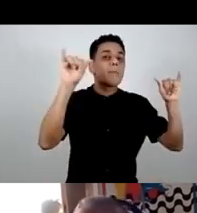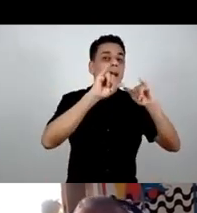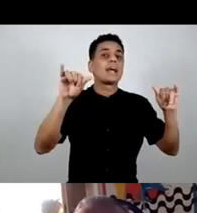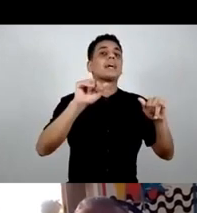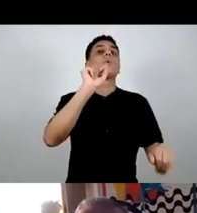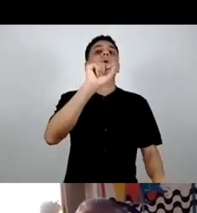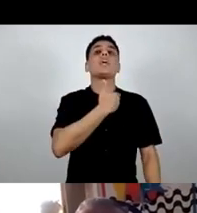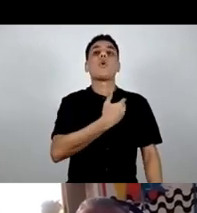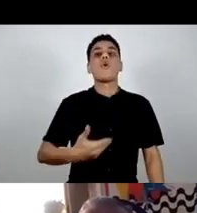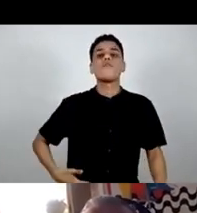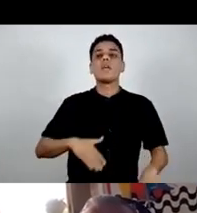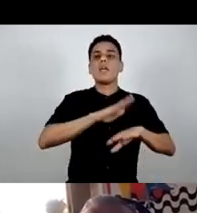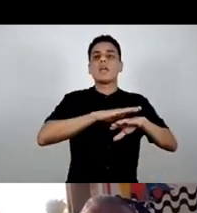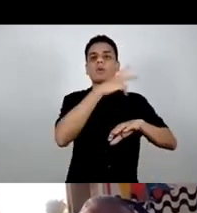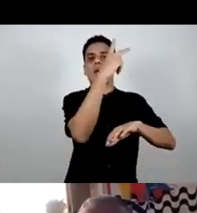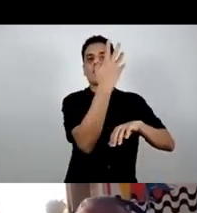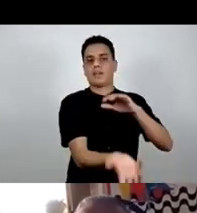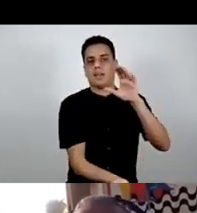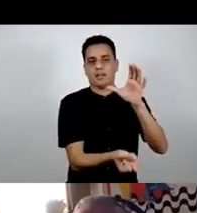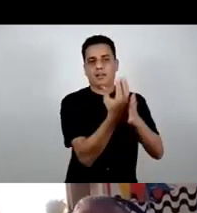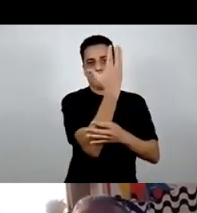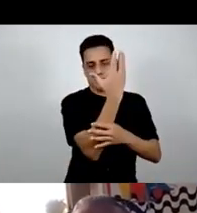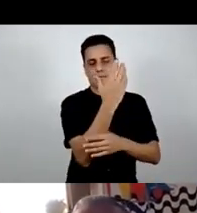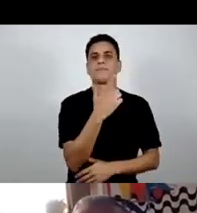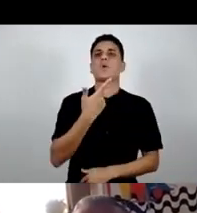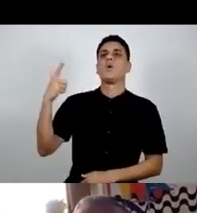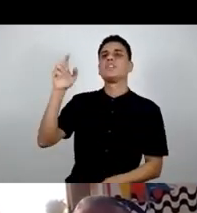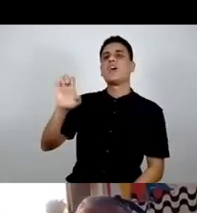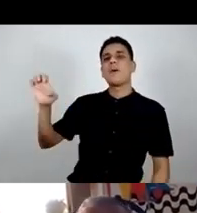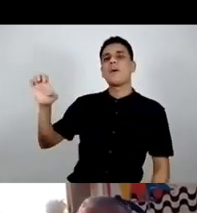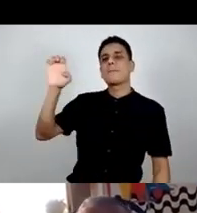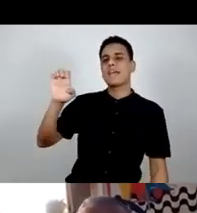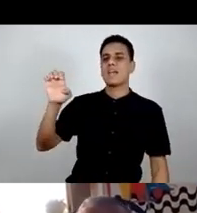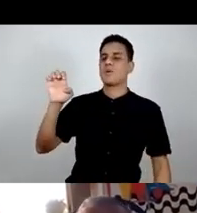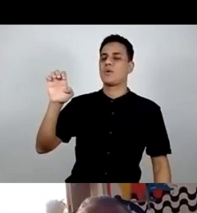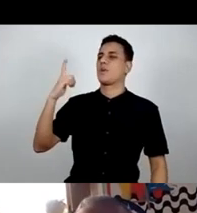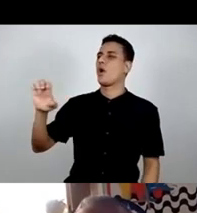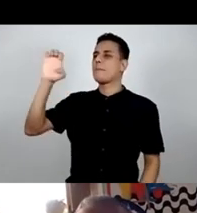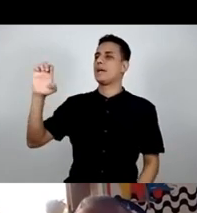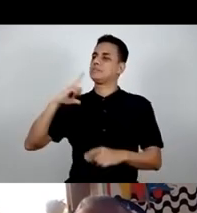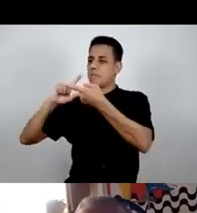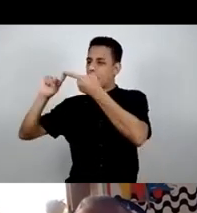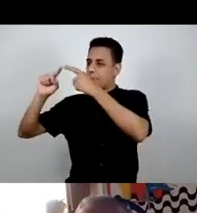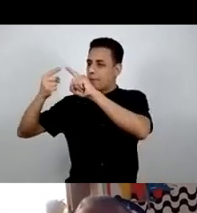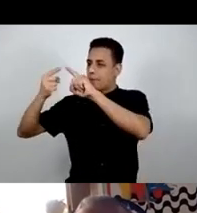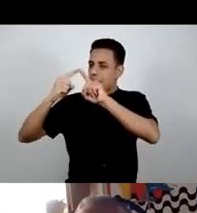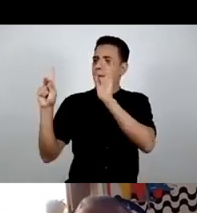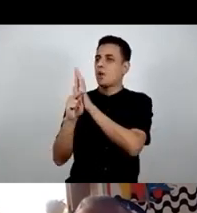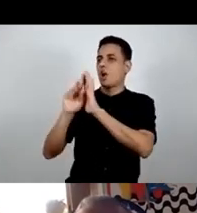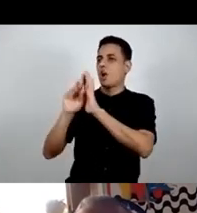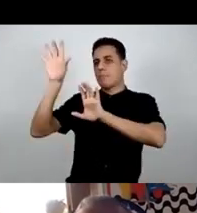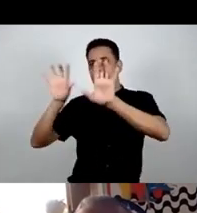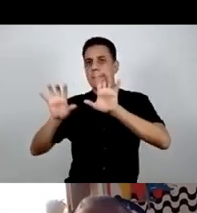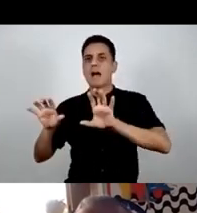não é? Outra coisa é você trabalhar com os europeus, e aí é um mosaico de culturas e de possibilidades. A própria Europa,